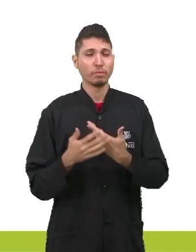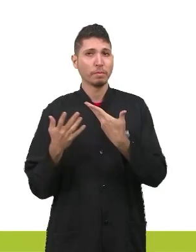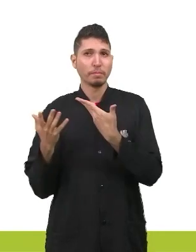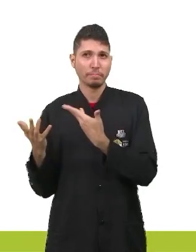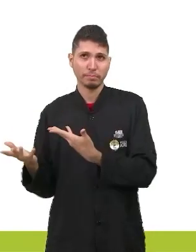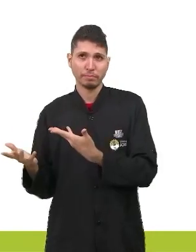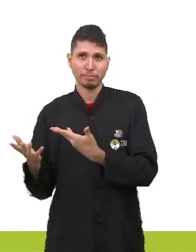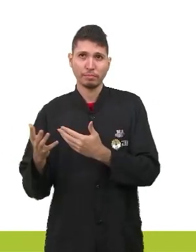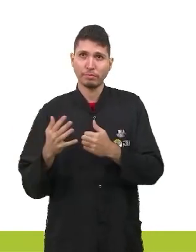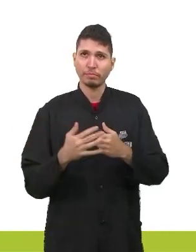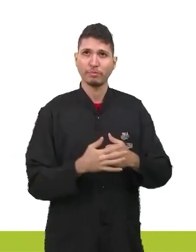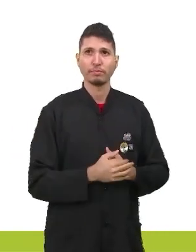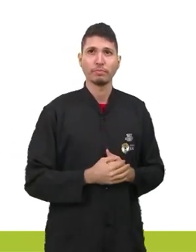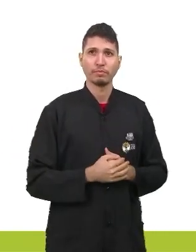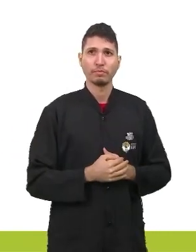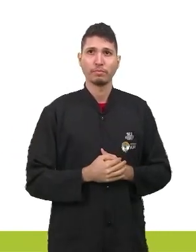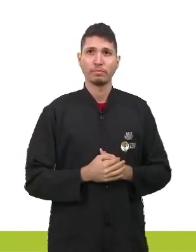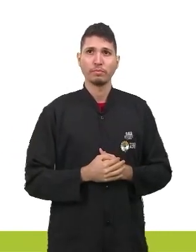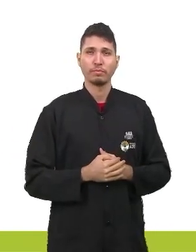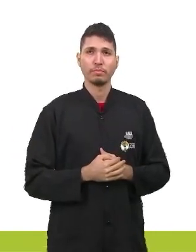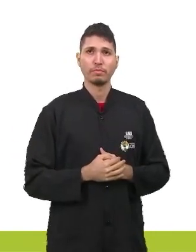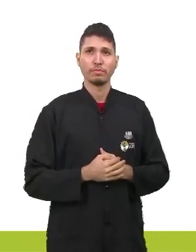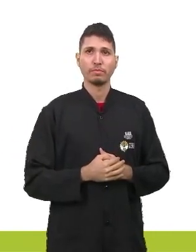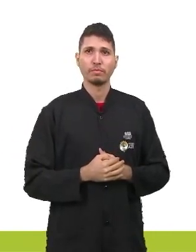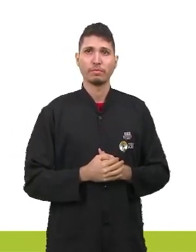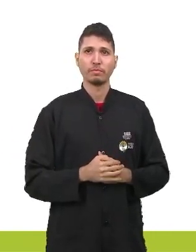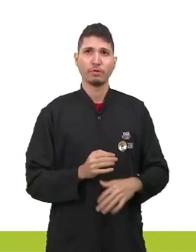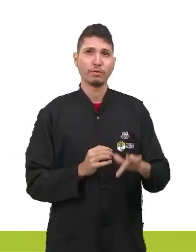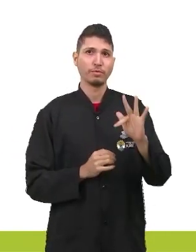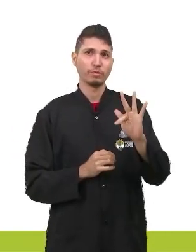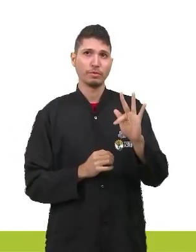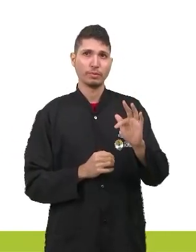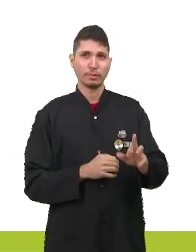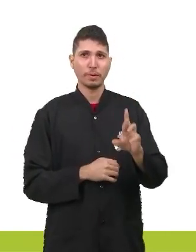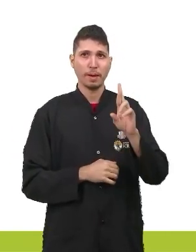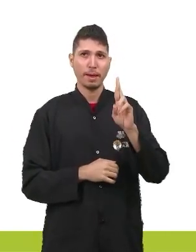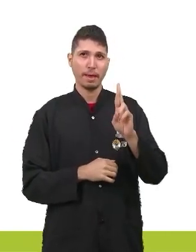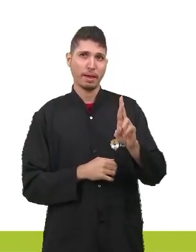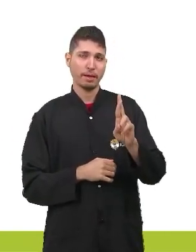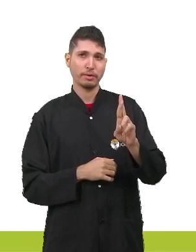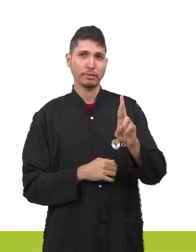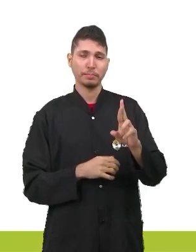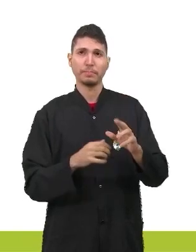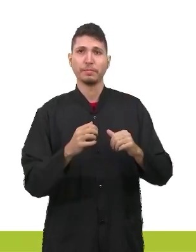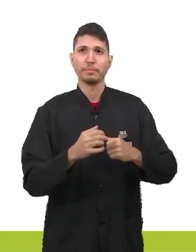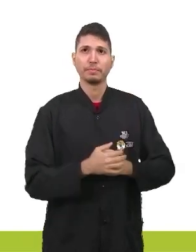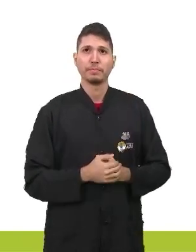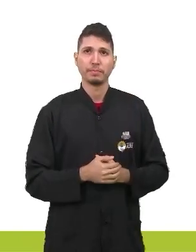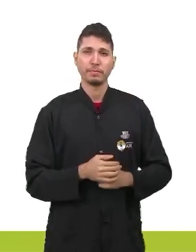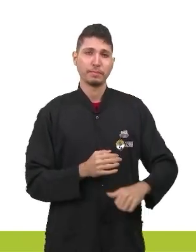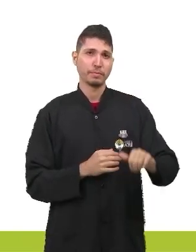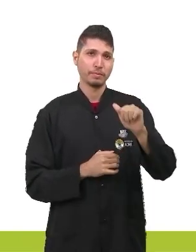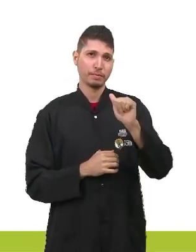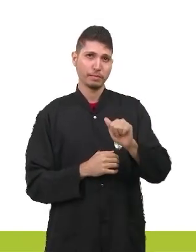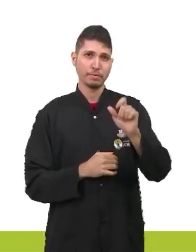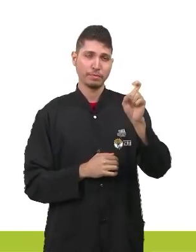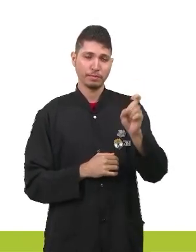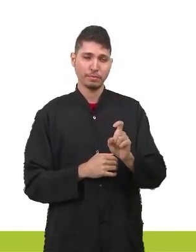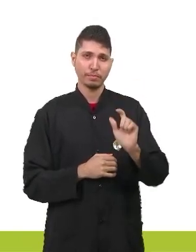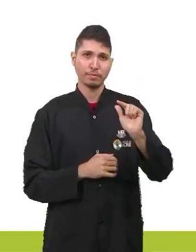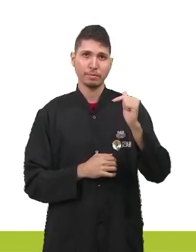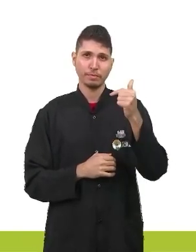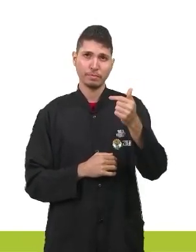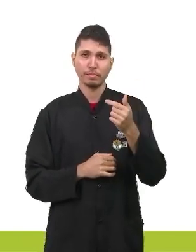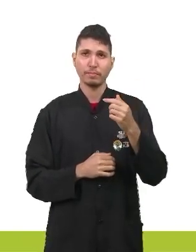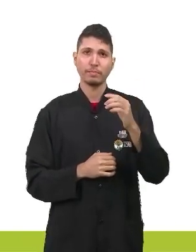reais, dada por uma lei de forma. Aí você tem aquela lei de formação que eu acabei de mostrar, que é o ax, né? Essa aqui, ó, ax ao quadrado mais